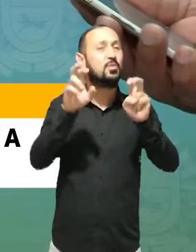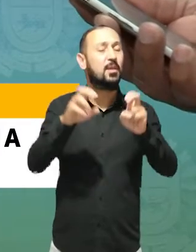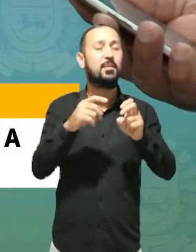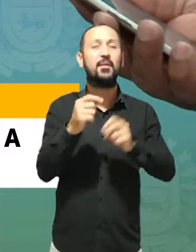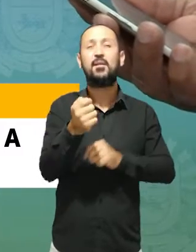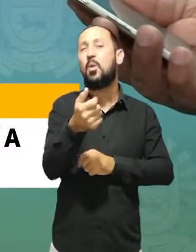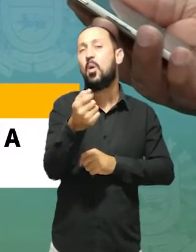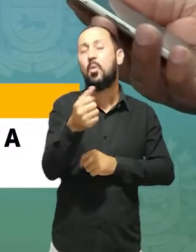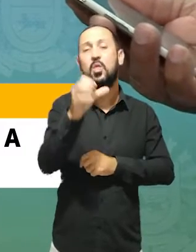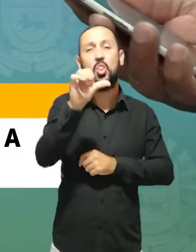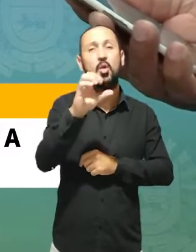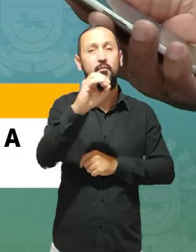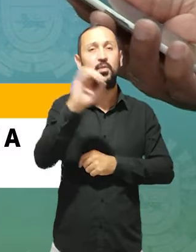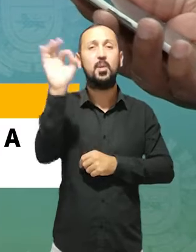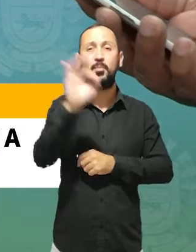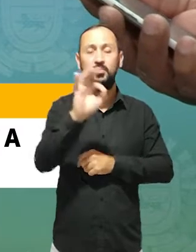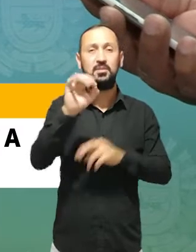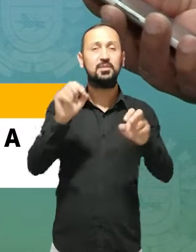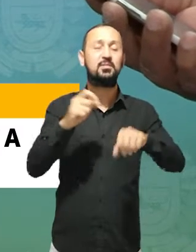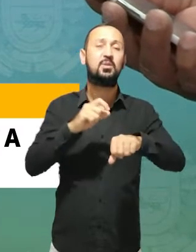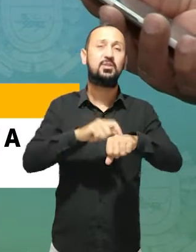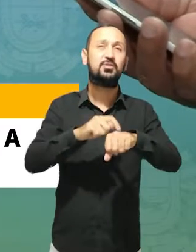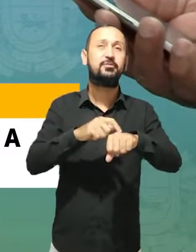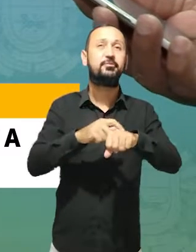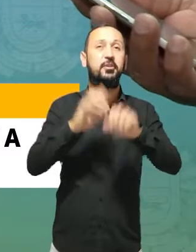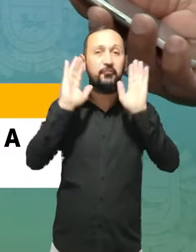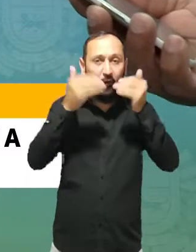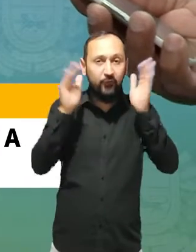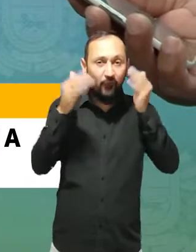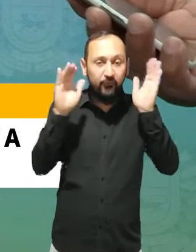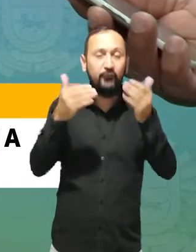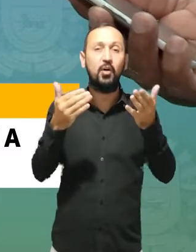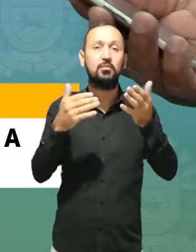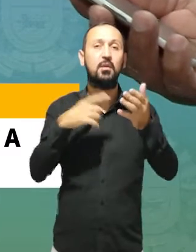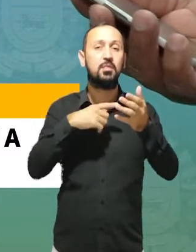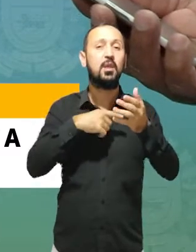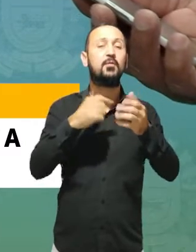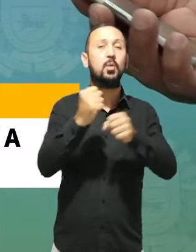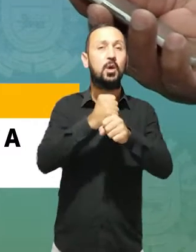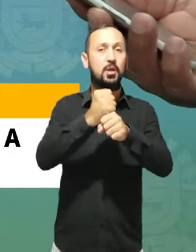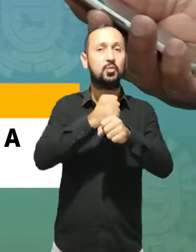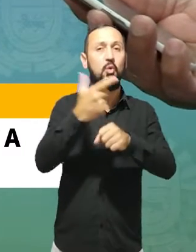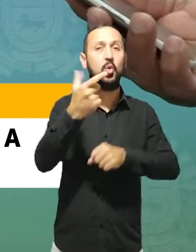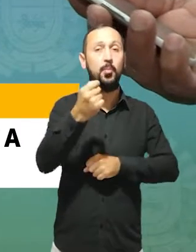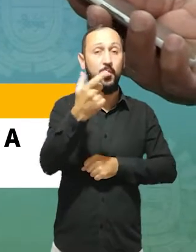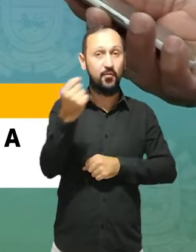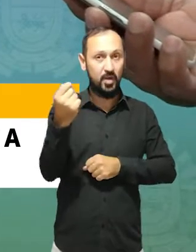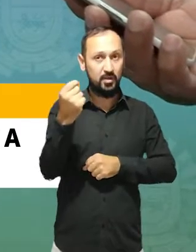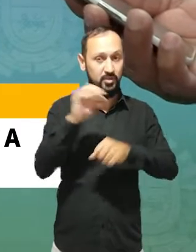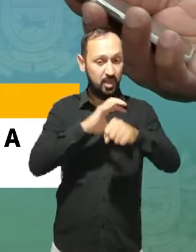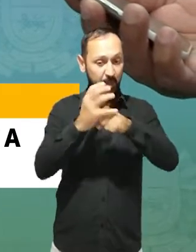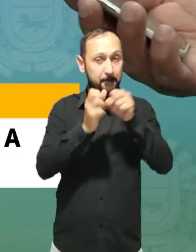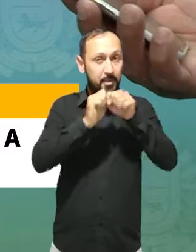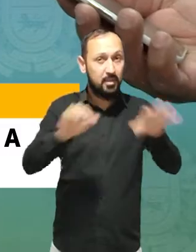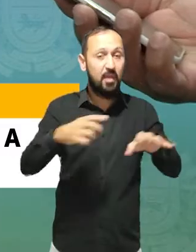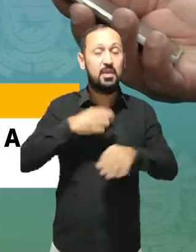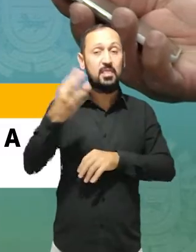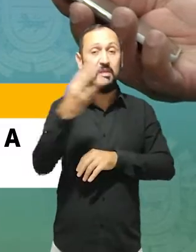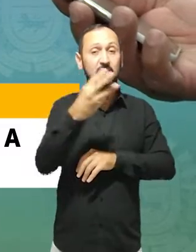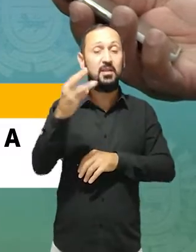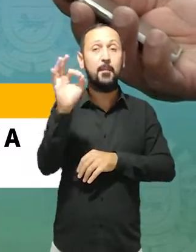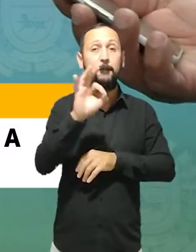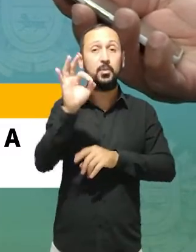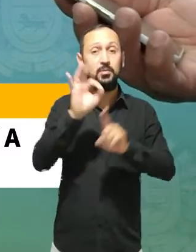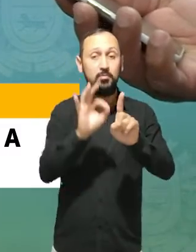infelizmente é uma pauta que toma quase que noventa porcento do nosso tempo e tivemos aí em 2020 no ano atípico de